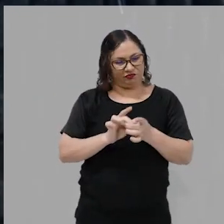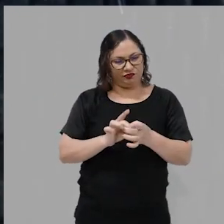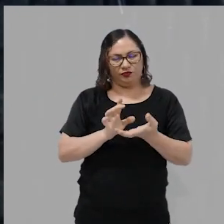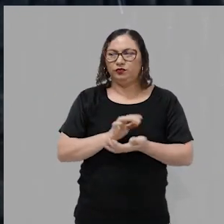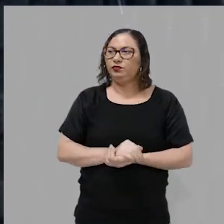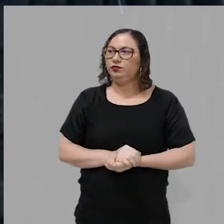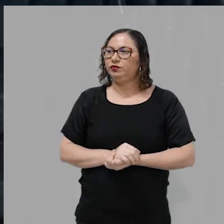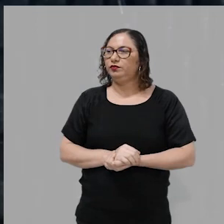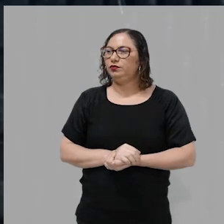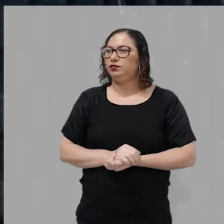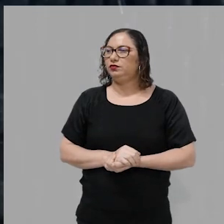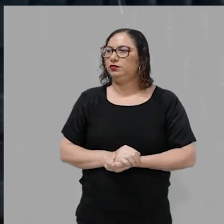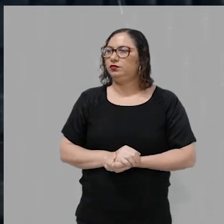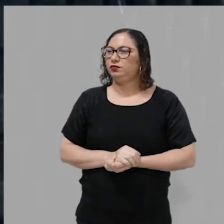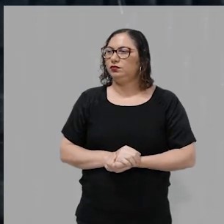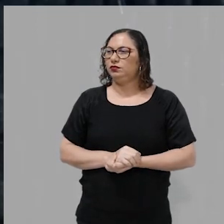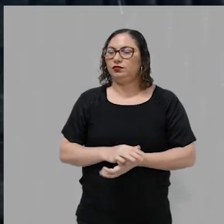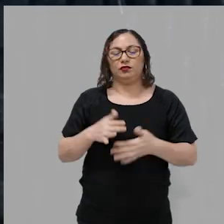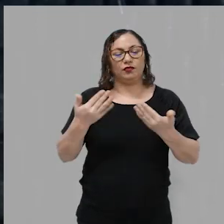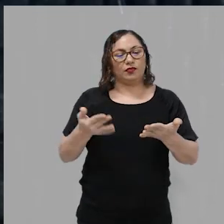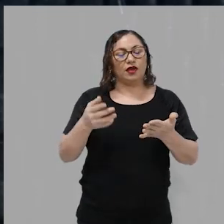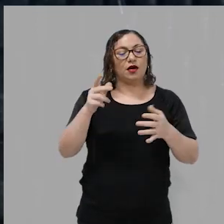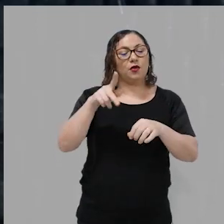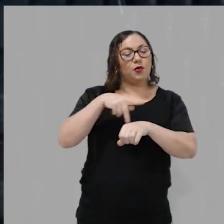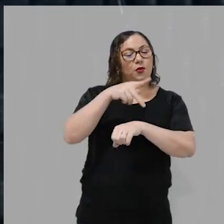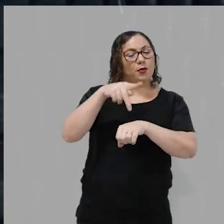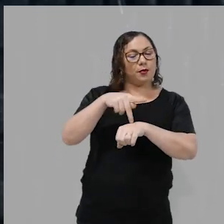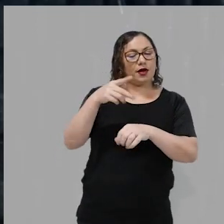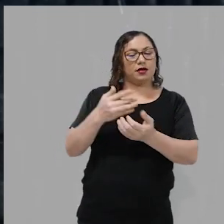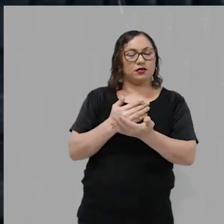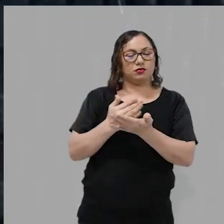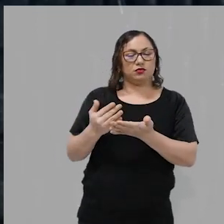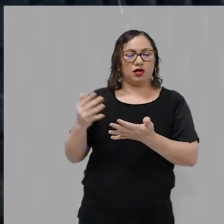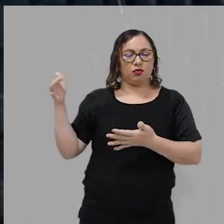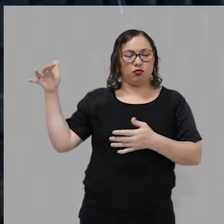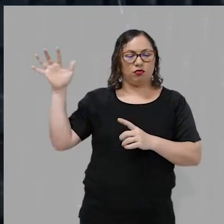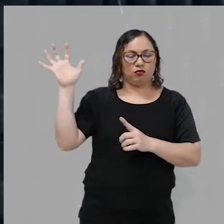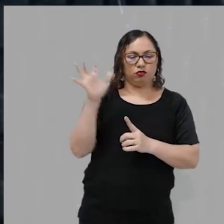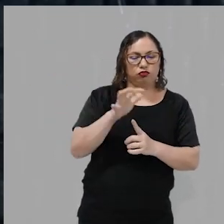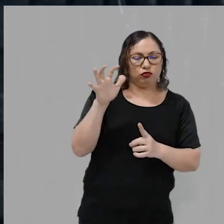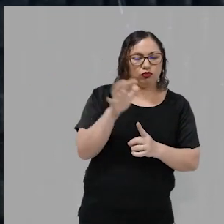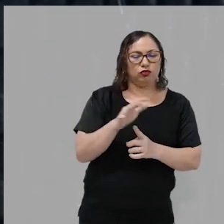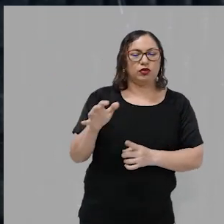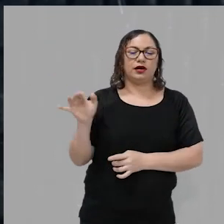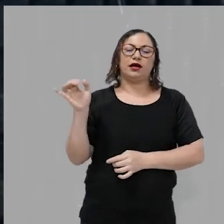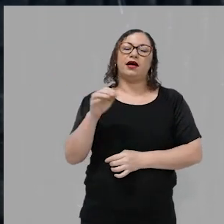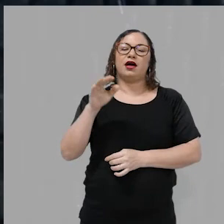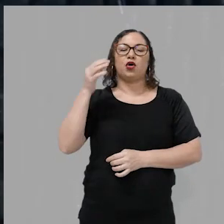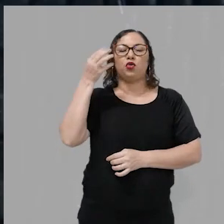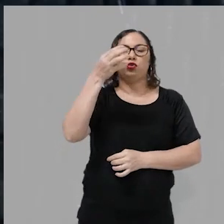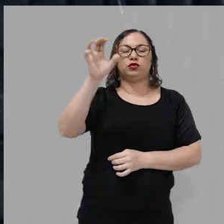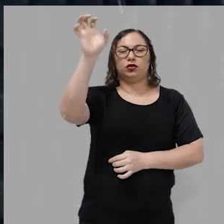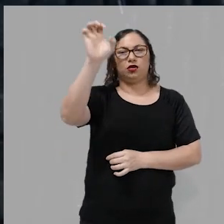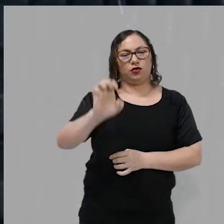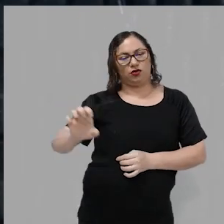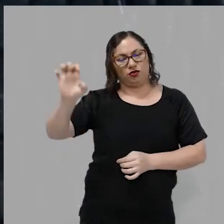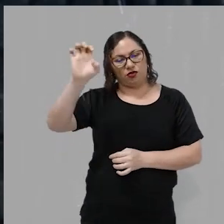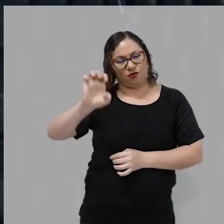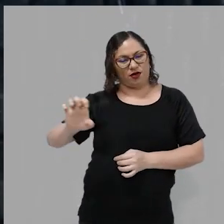correr. Dessa forma, o país passou a receber uma forte influência cultural europeia. Bom, aí é que entra a nossa